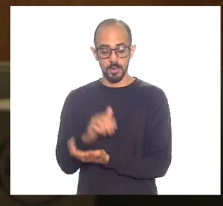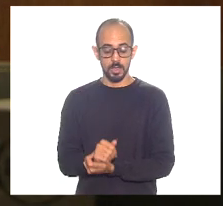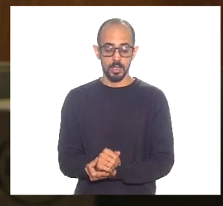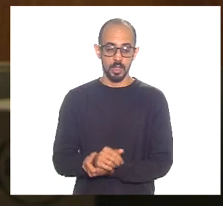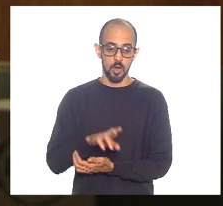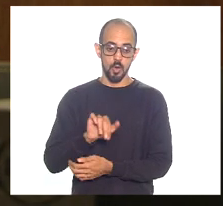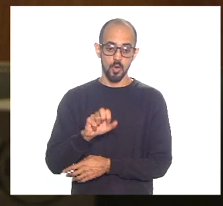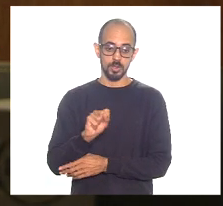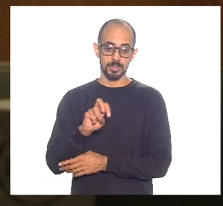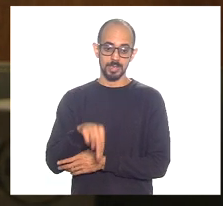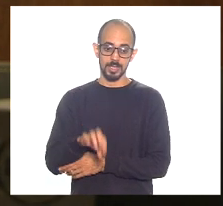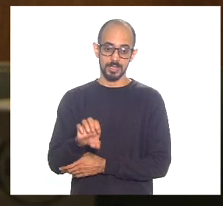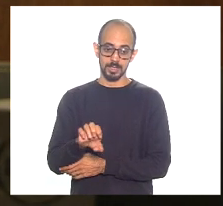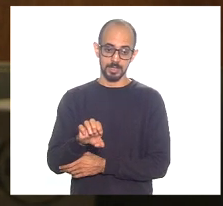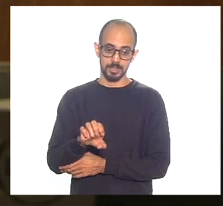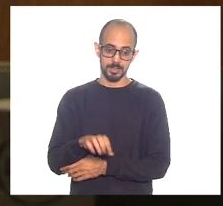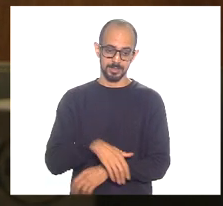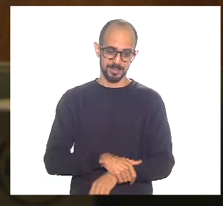sempre simpática.